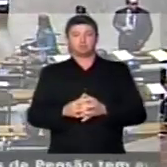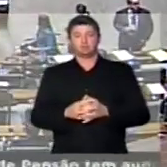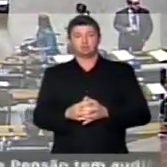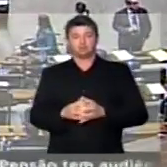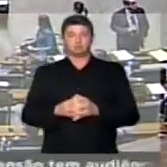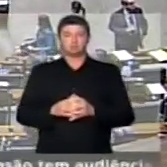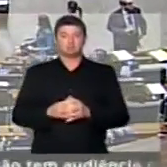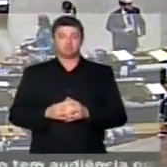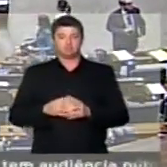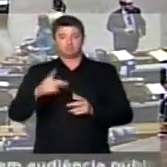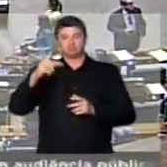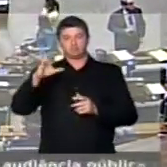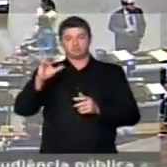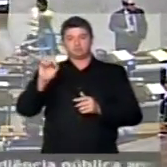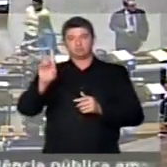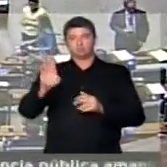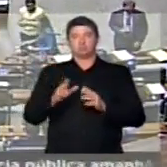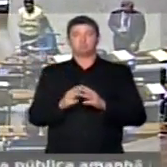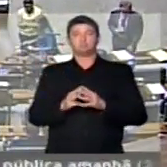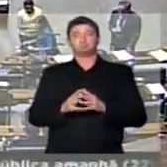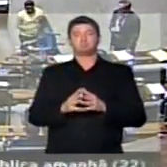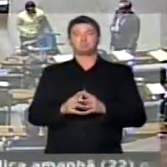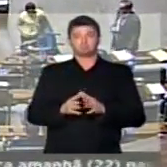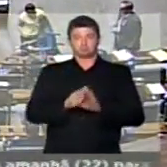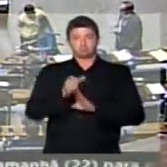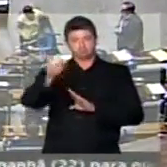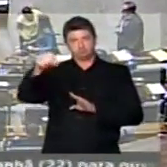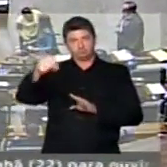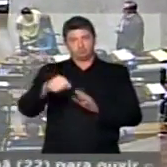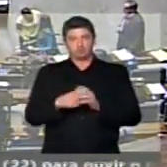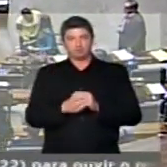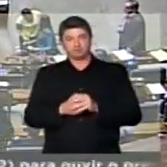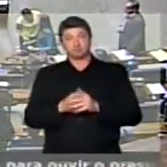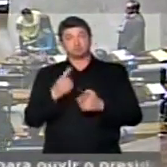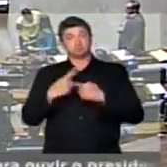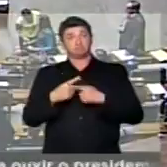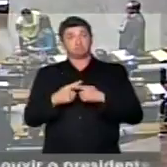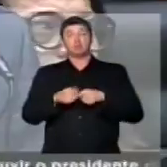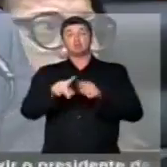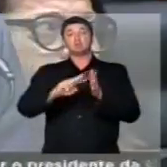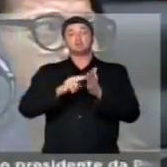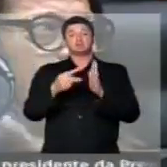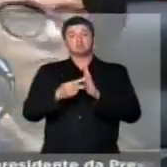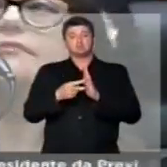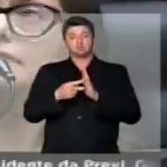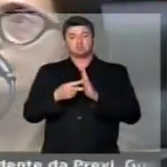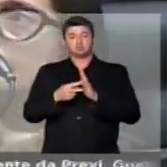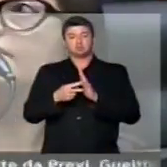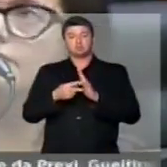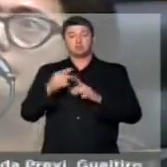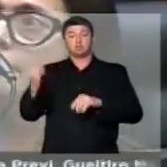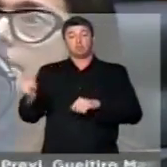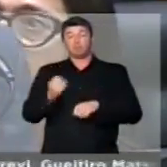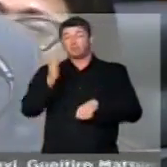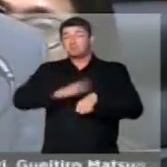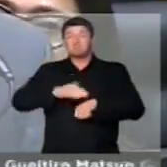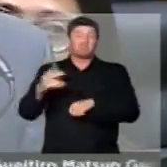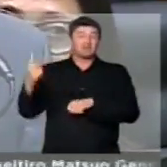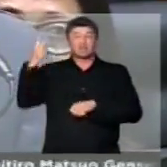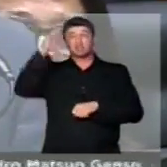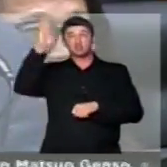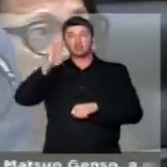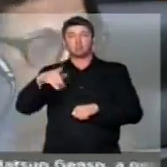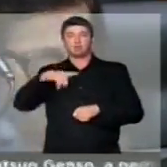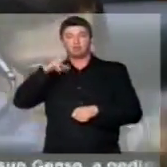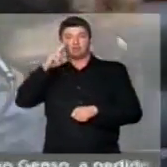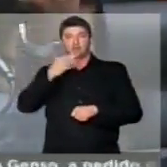PCdoB. Senhor presidente, o PCdoB vai votar sim, porque isso representa um do maior programa habitacional que esse